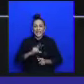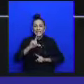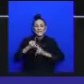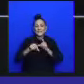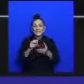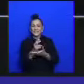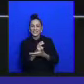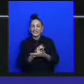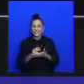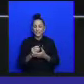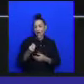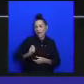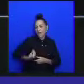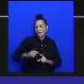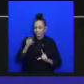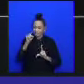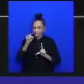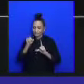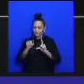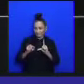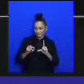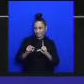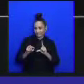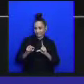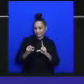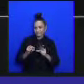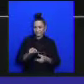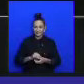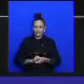Esse é o sorteio da Kina ao vivo pela Rede TV.